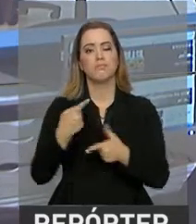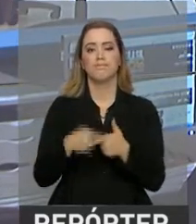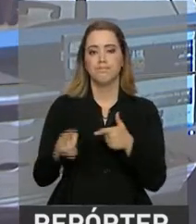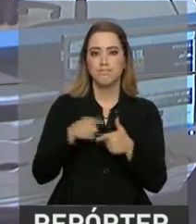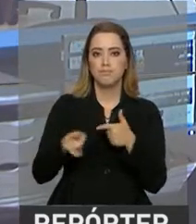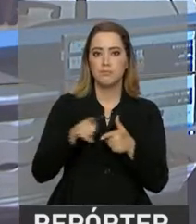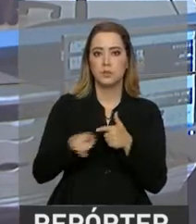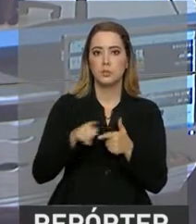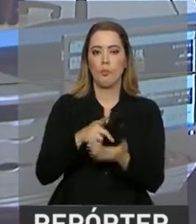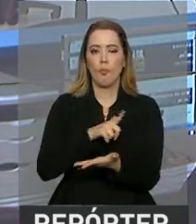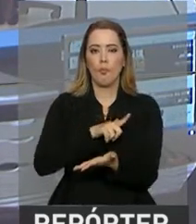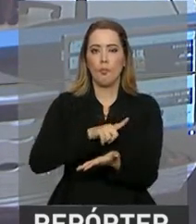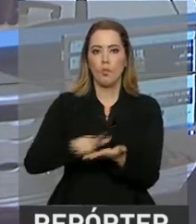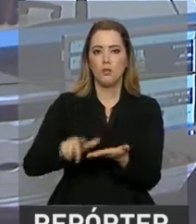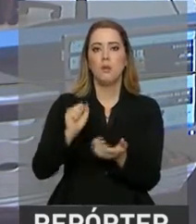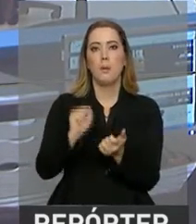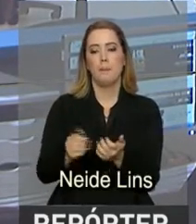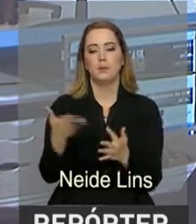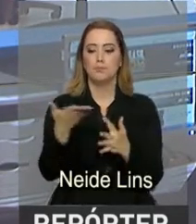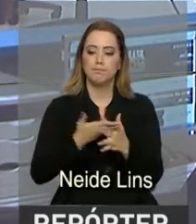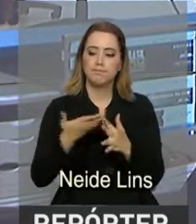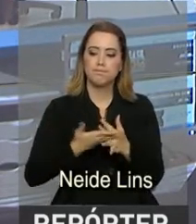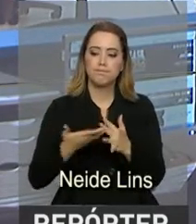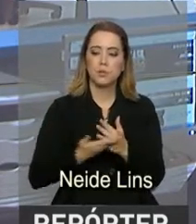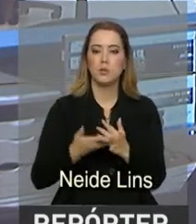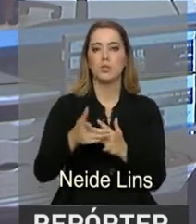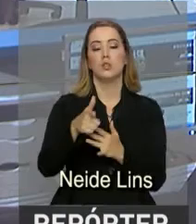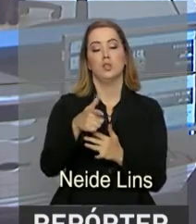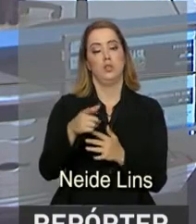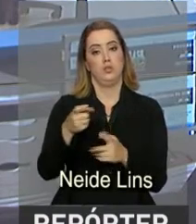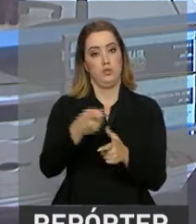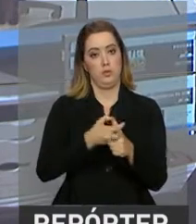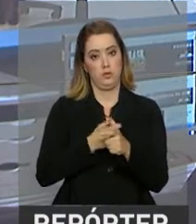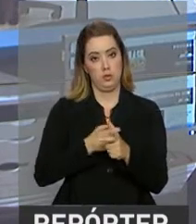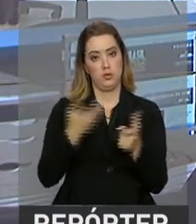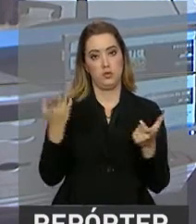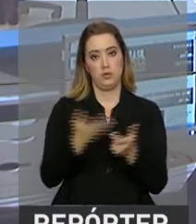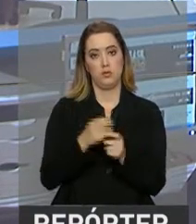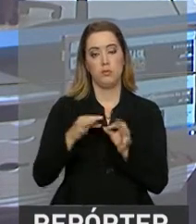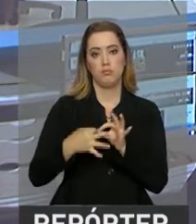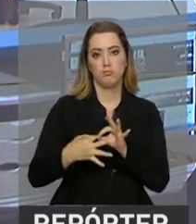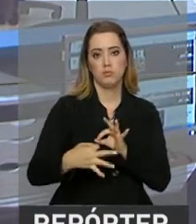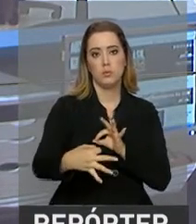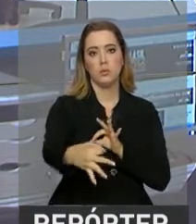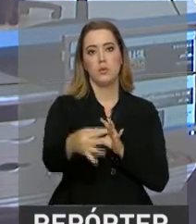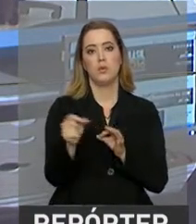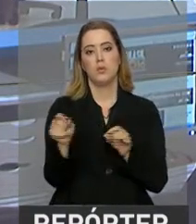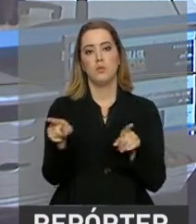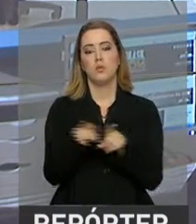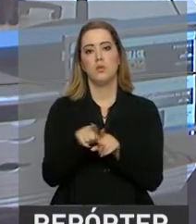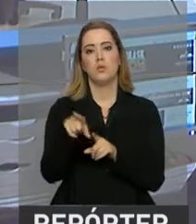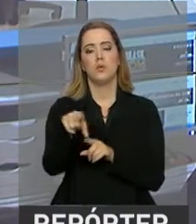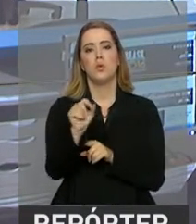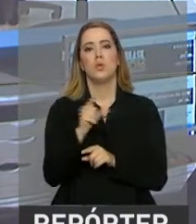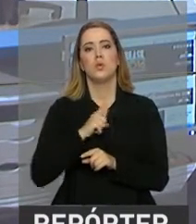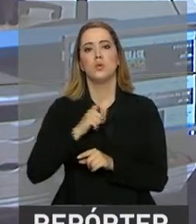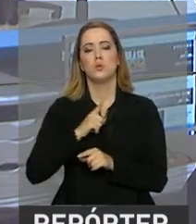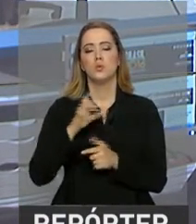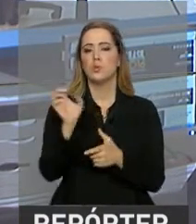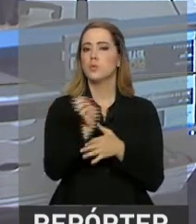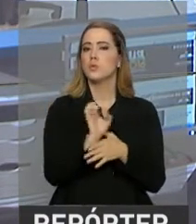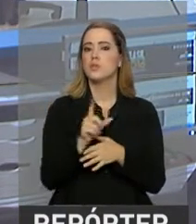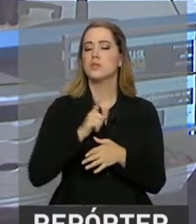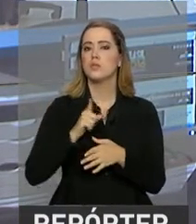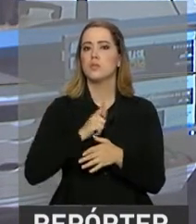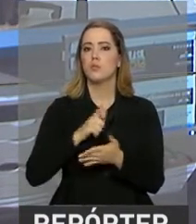vão poder renegociar as dívidas o banco central autorizou a prorrogação de operações de crédito nos estados que sofrem com a seca